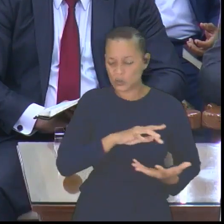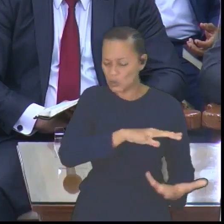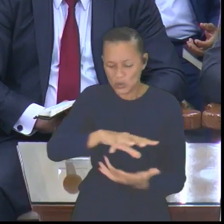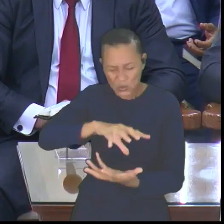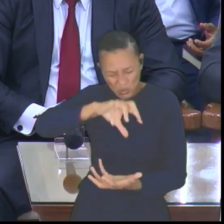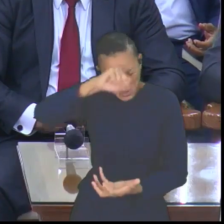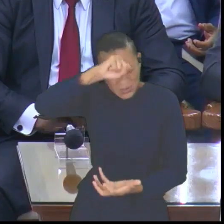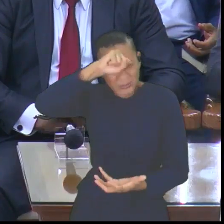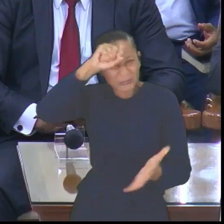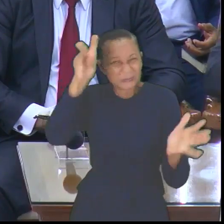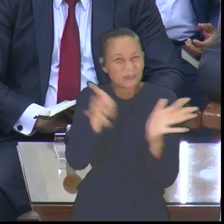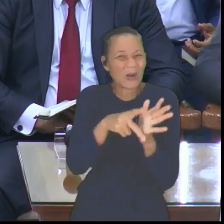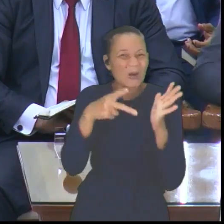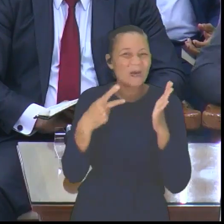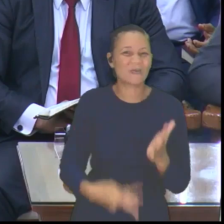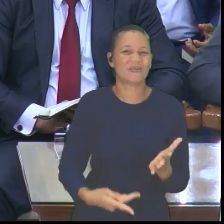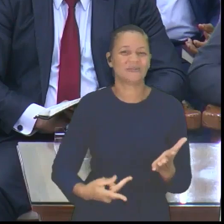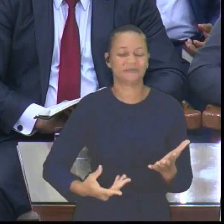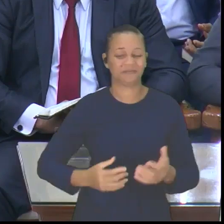sobrenatural.